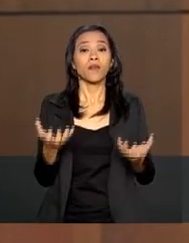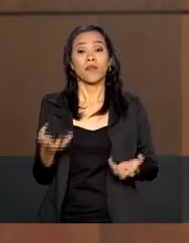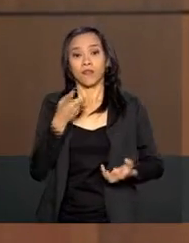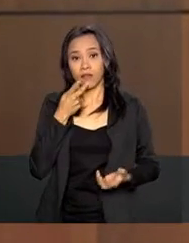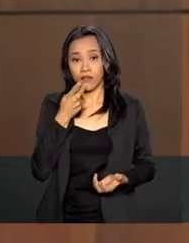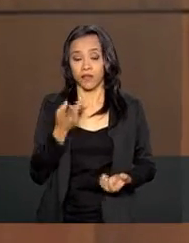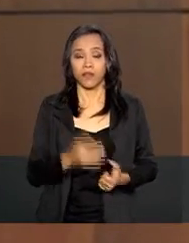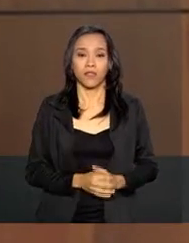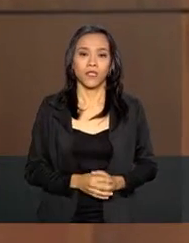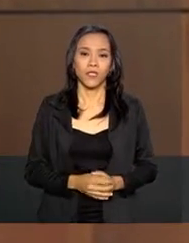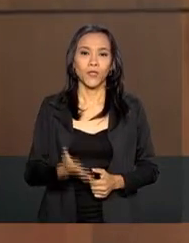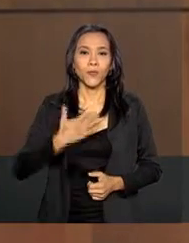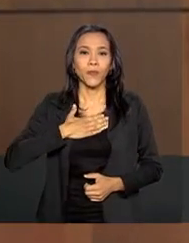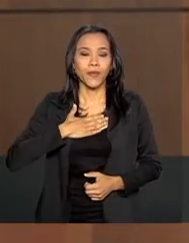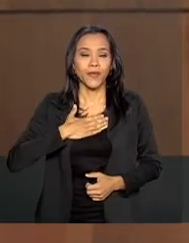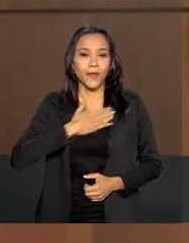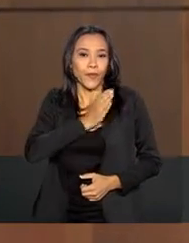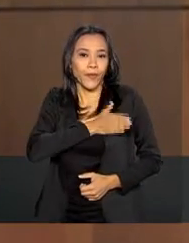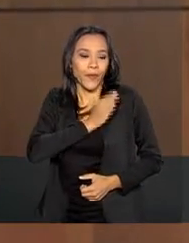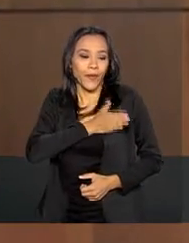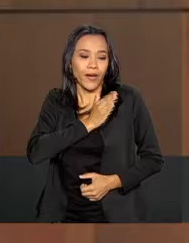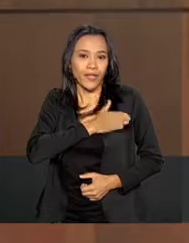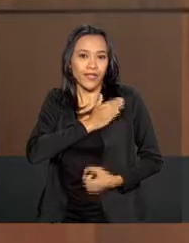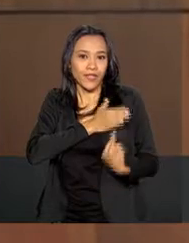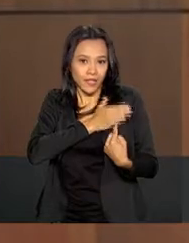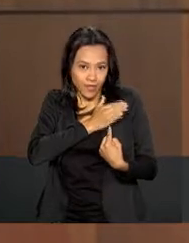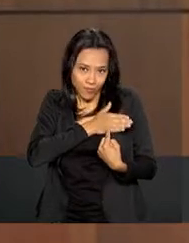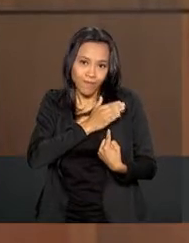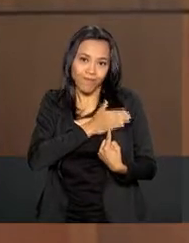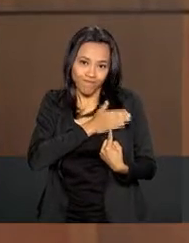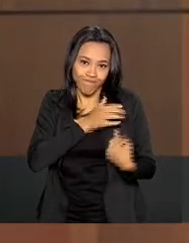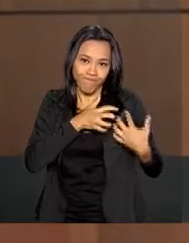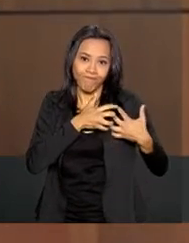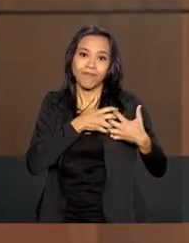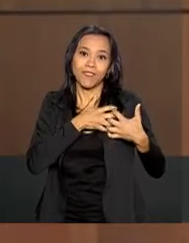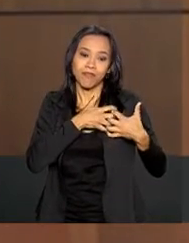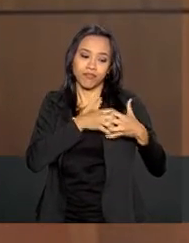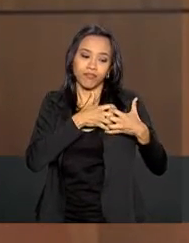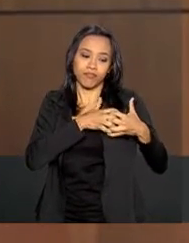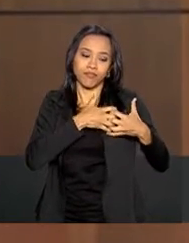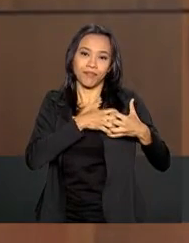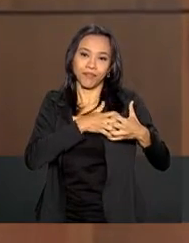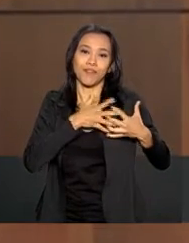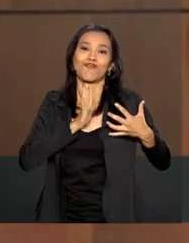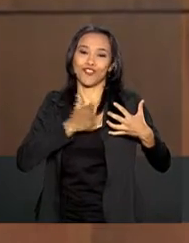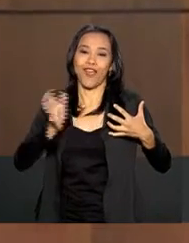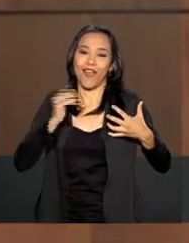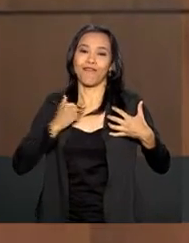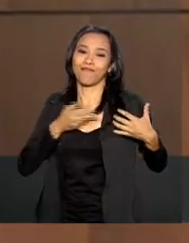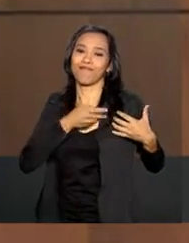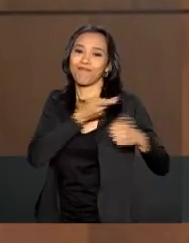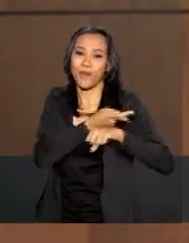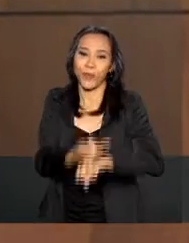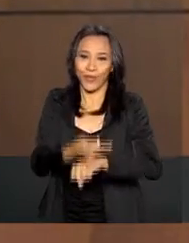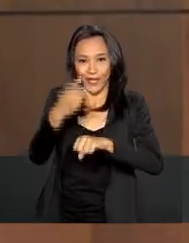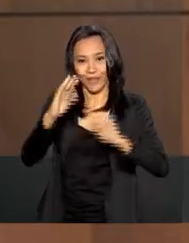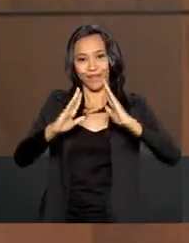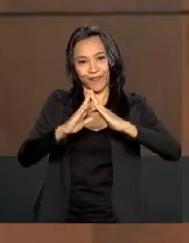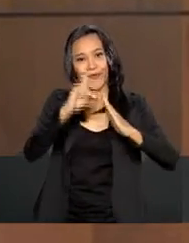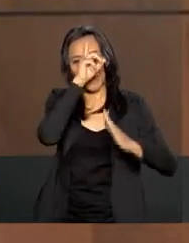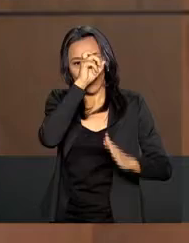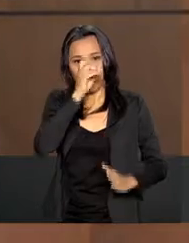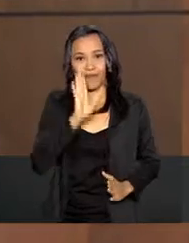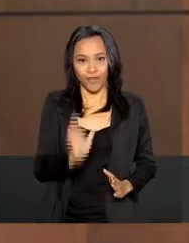que meu coração já esteve fisicamente e à disposição deste centro de cardiologia foi aqui que